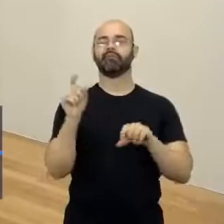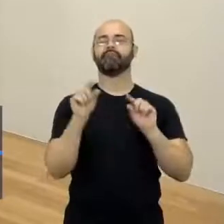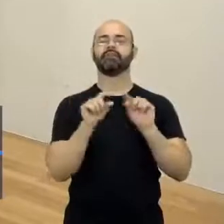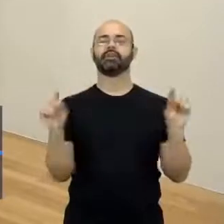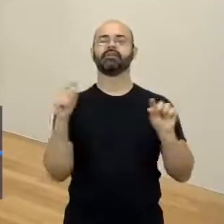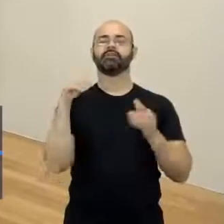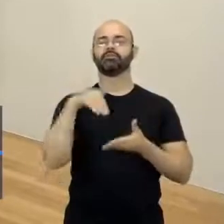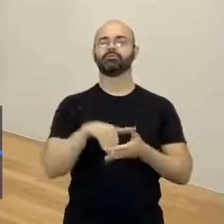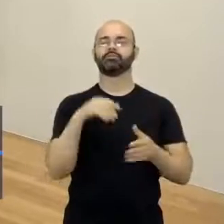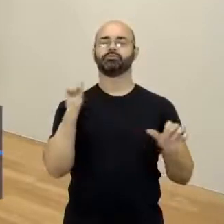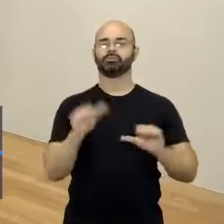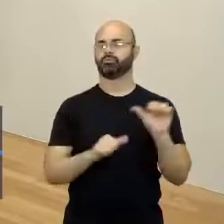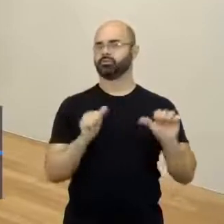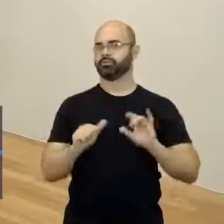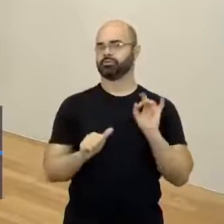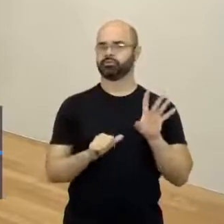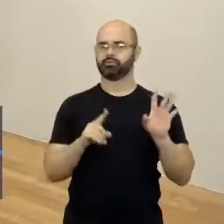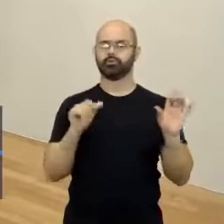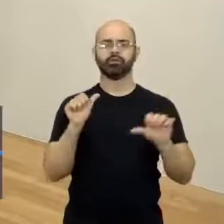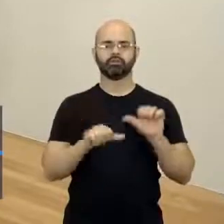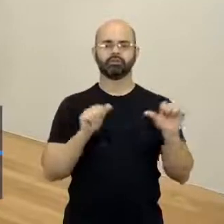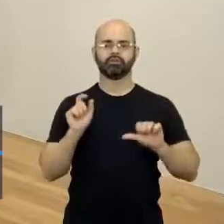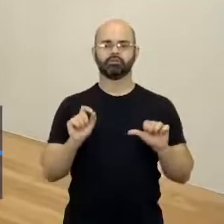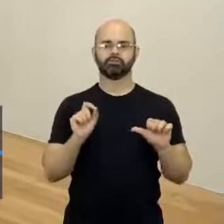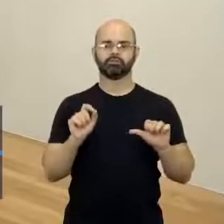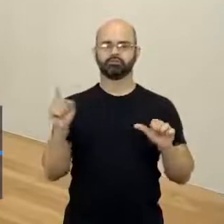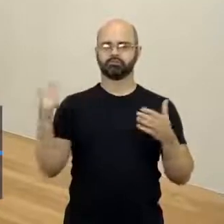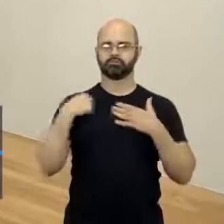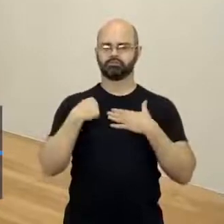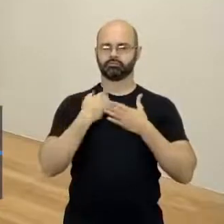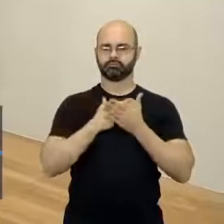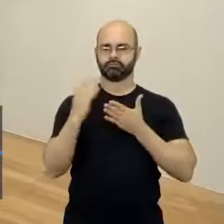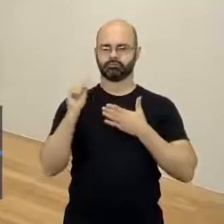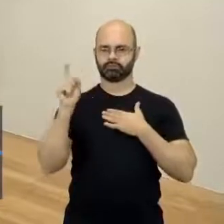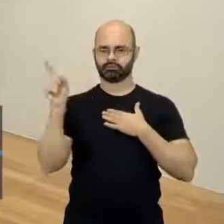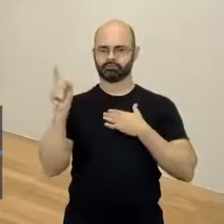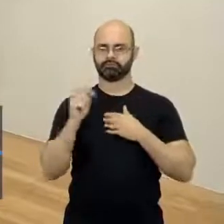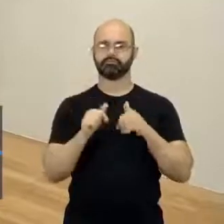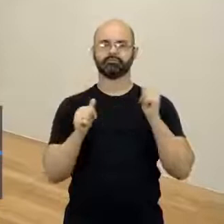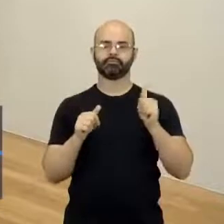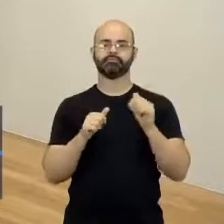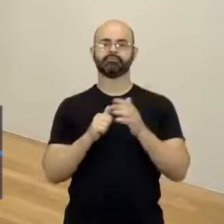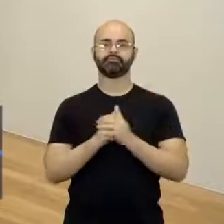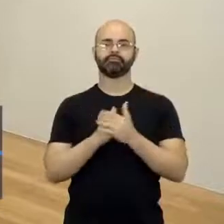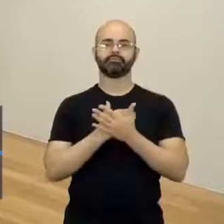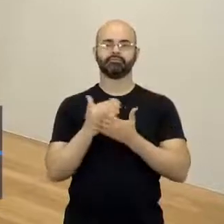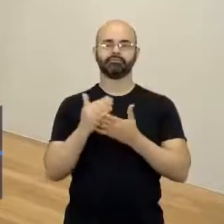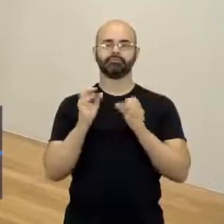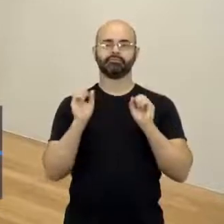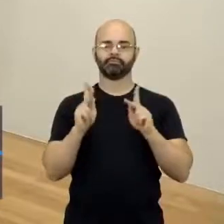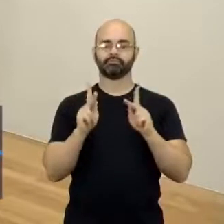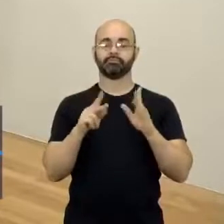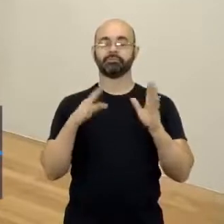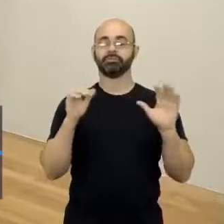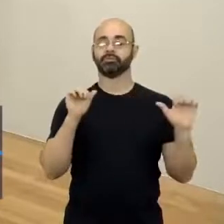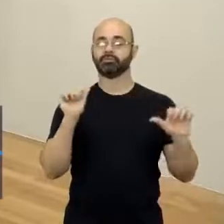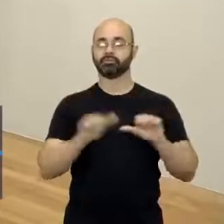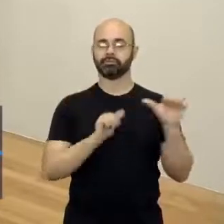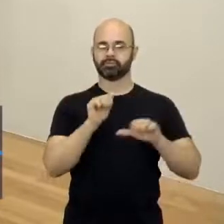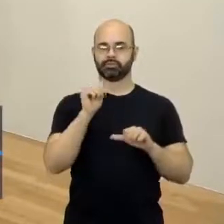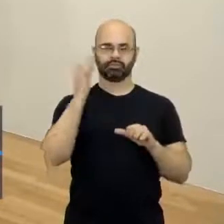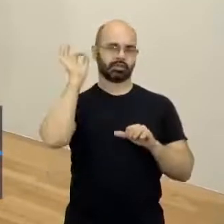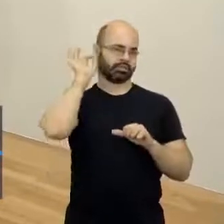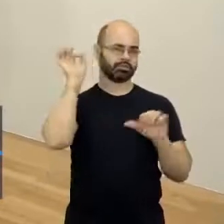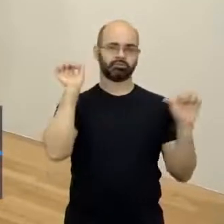frase. Quem vai começar? Quem vai ser o troca? Posso começar? Então, os dois. Quando a gente trocar do Anderson para você, eu vou